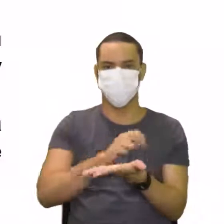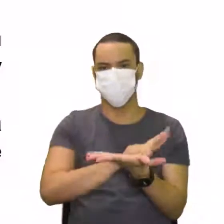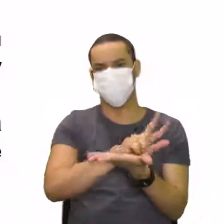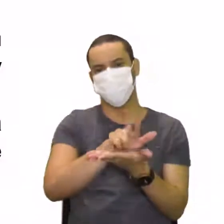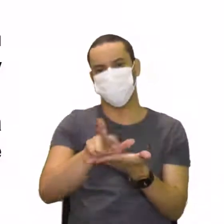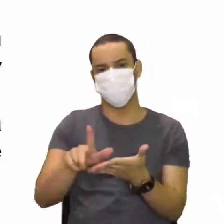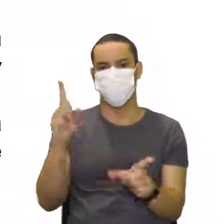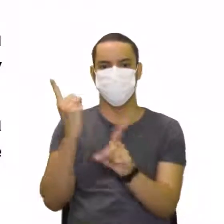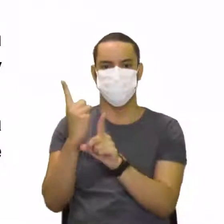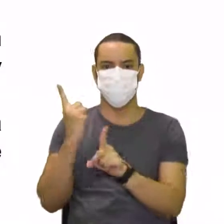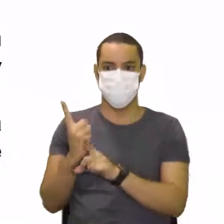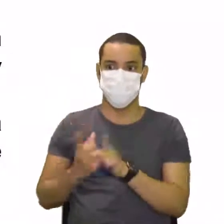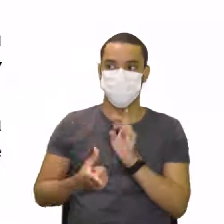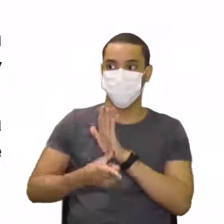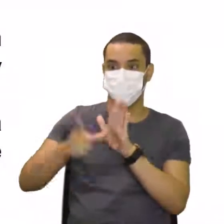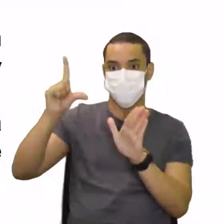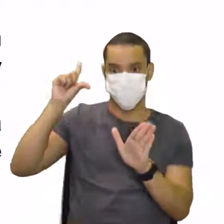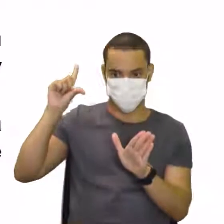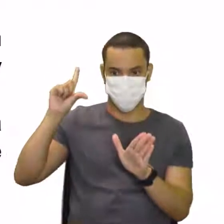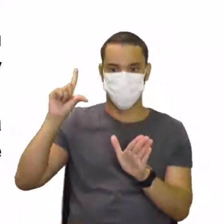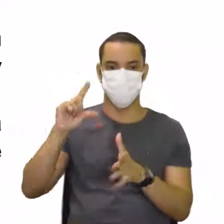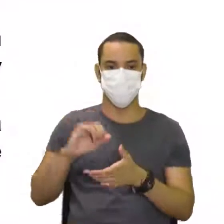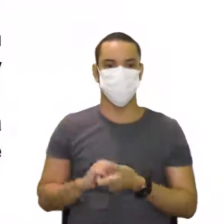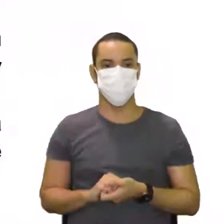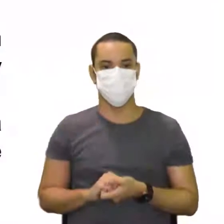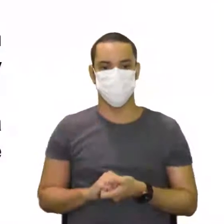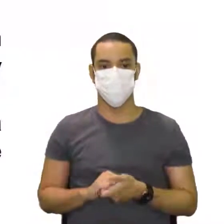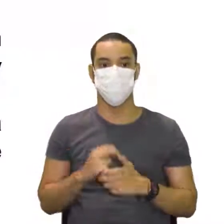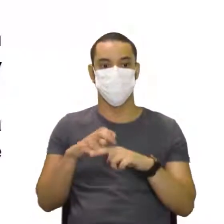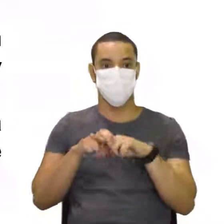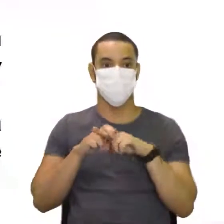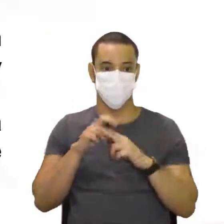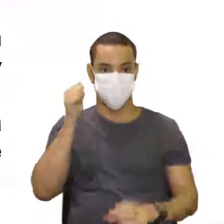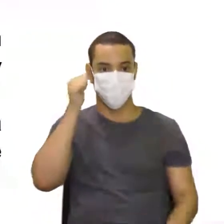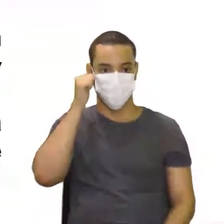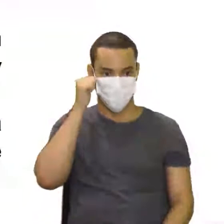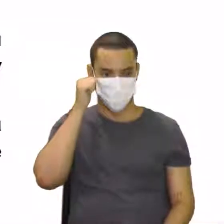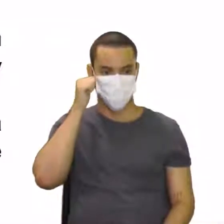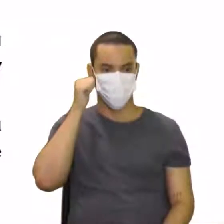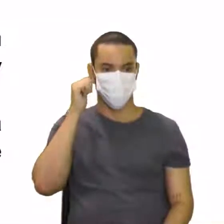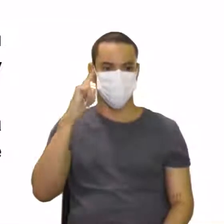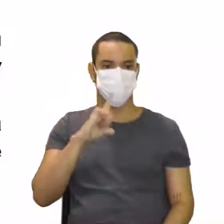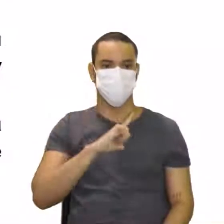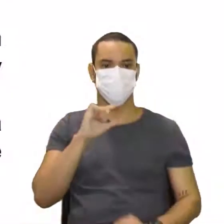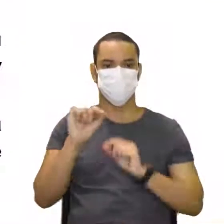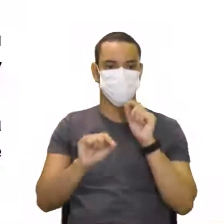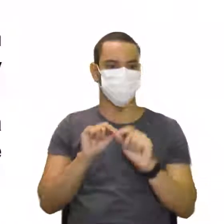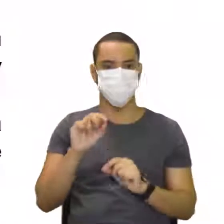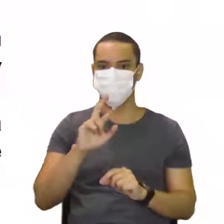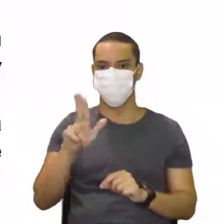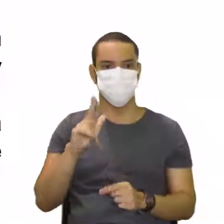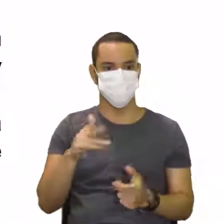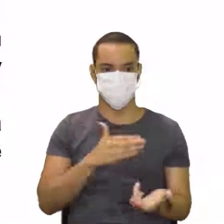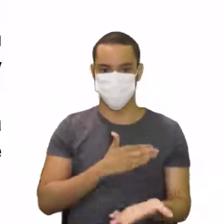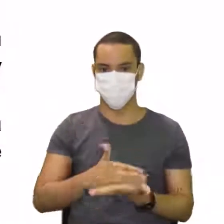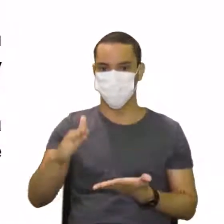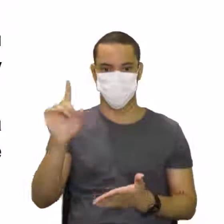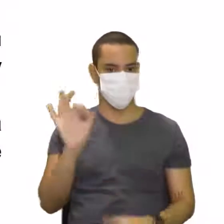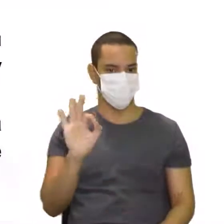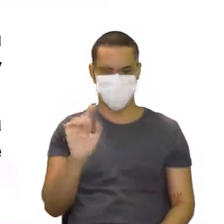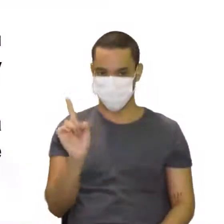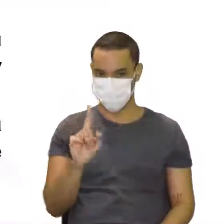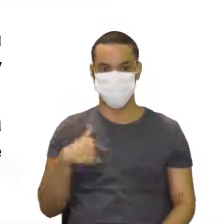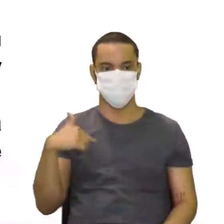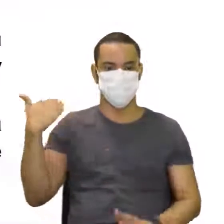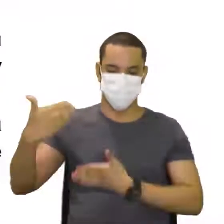série de descobertas anteriores. Então, o rádio, ele não foi do zero, né? Então, para o Marconi